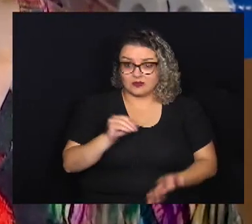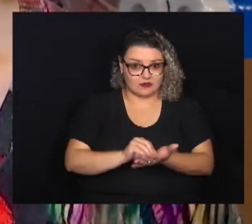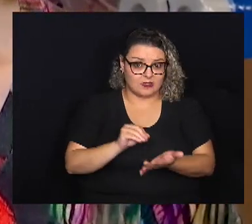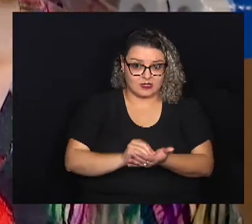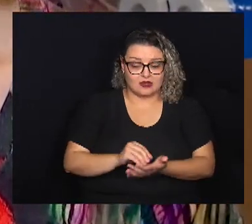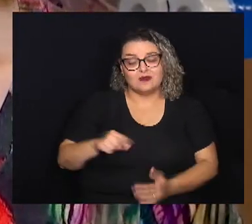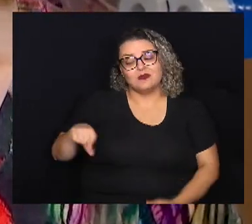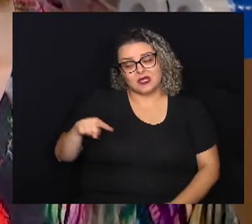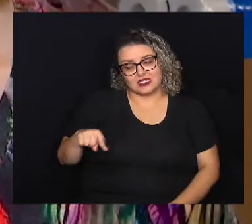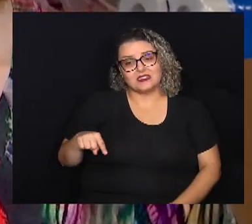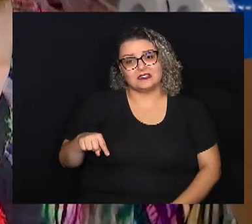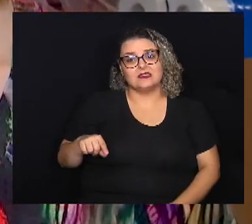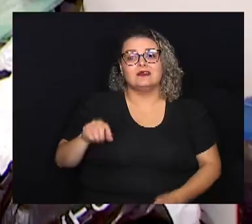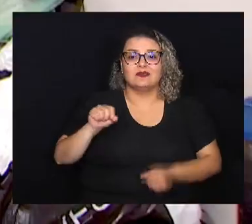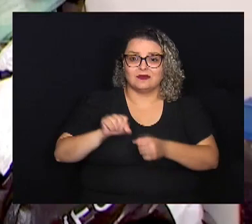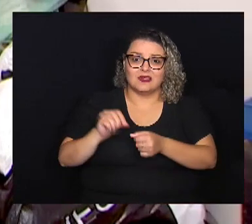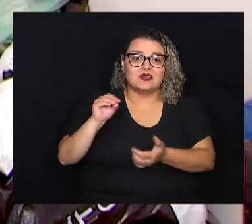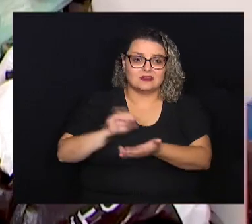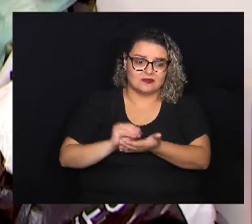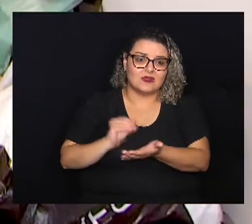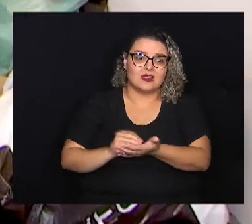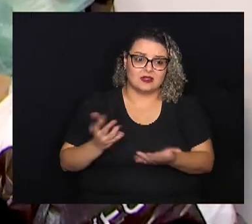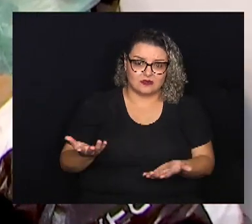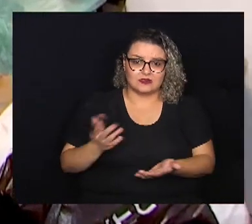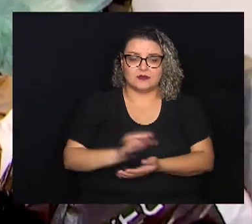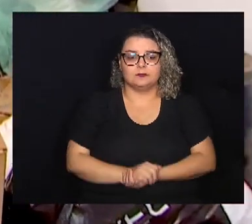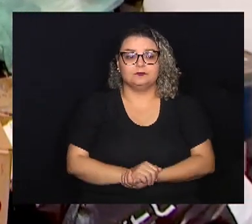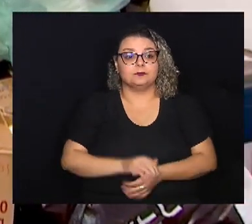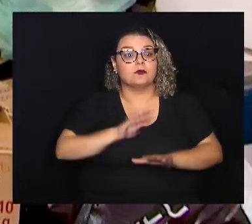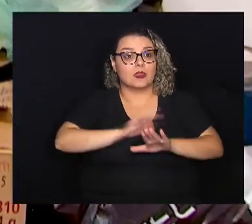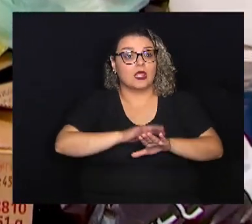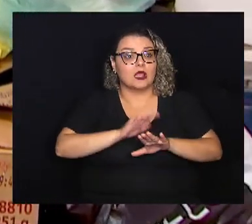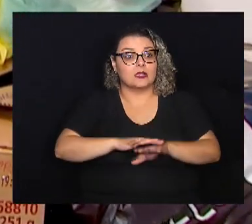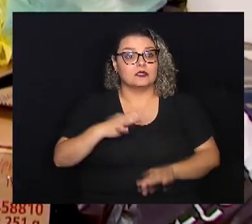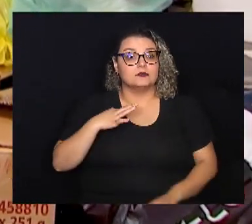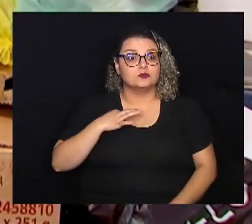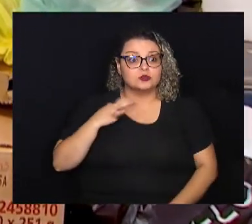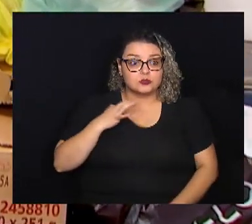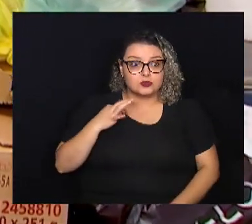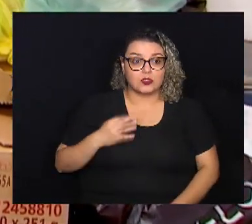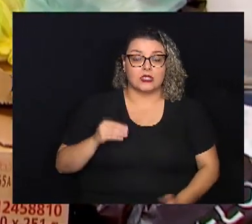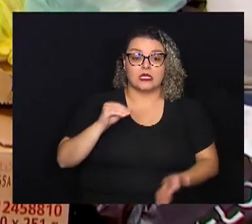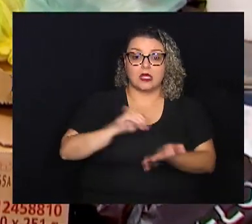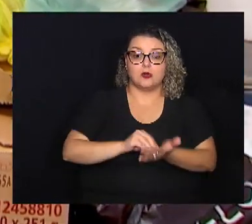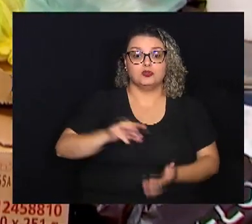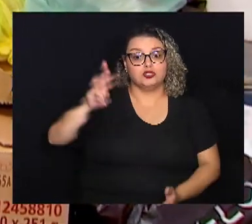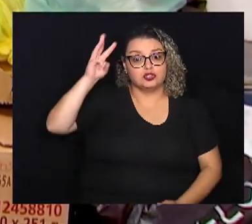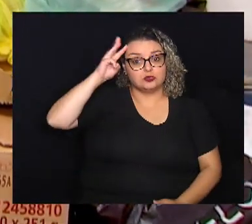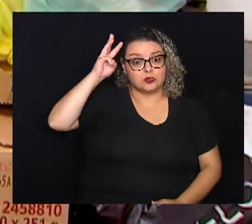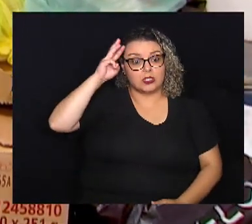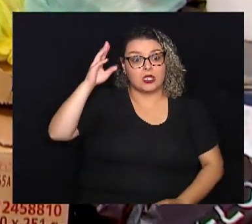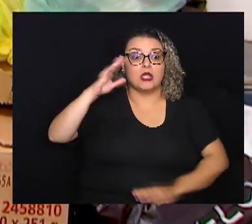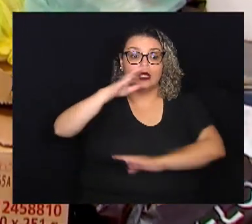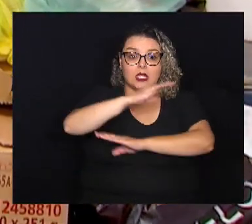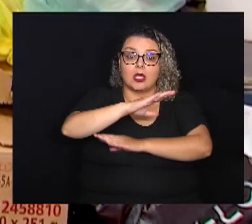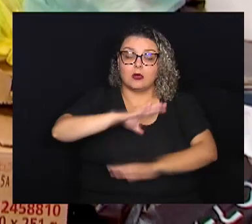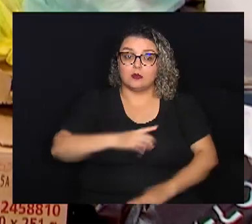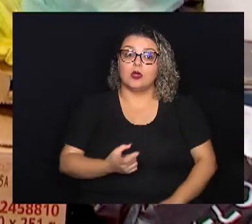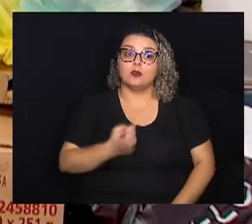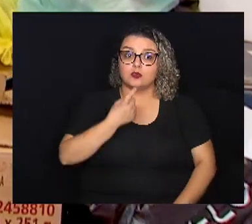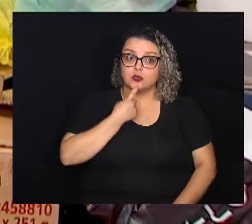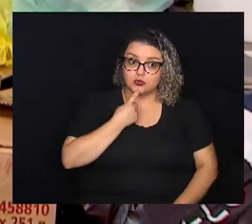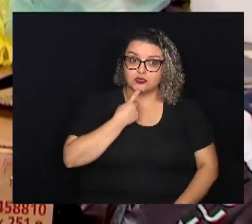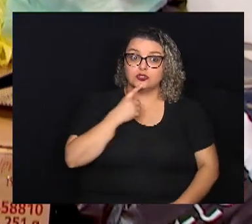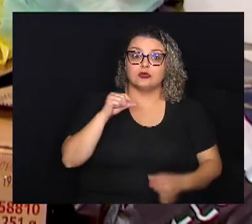mas para eles está fazendo muita falta. A ação solidária começou na última terça-feira e a Câmara Municipal de Campinas